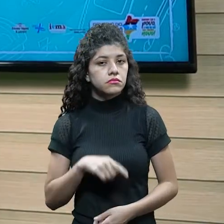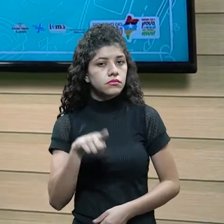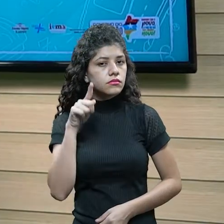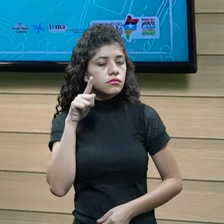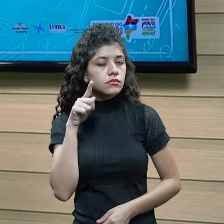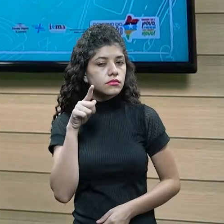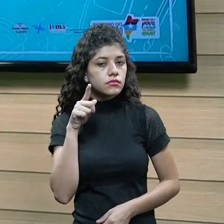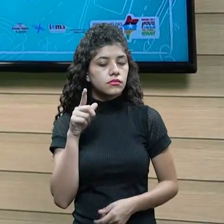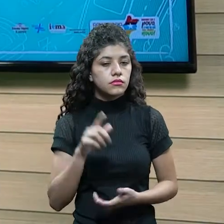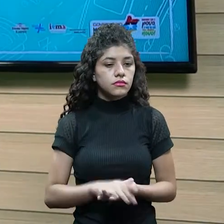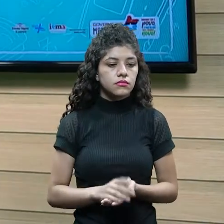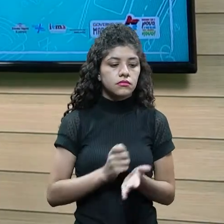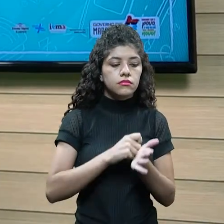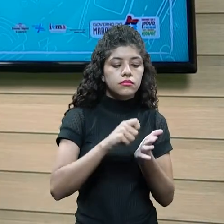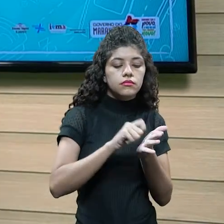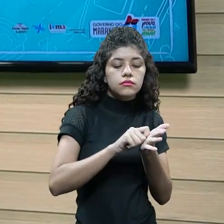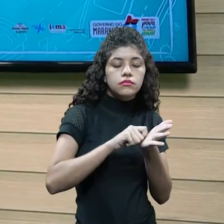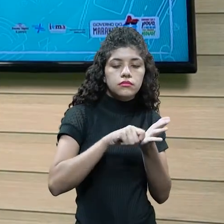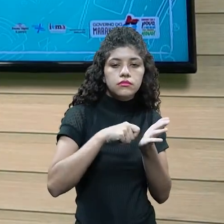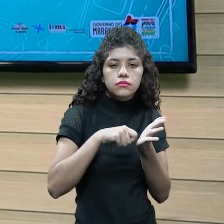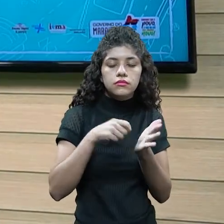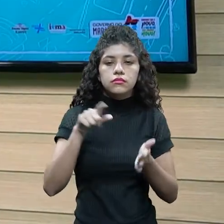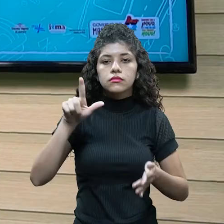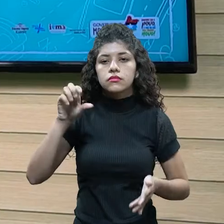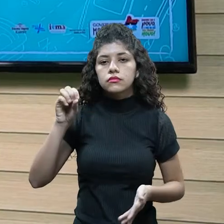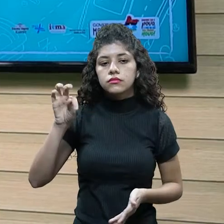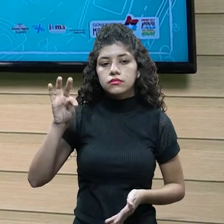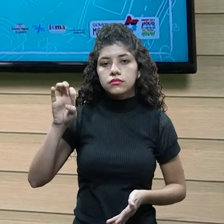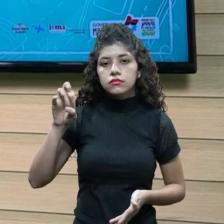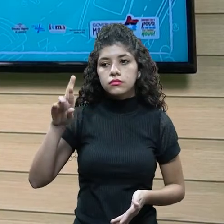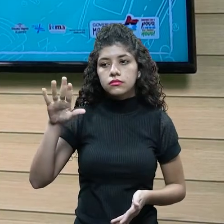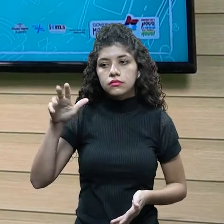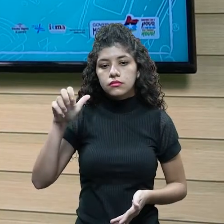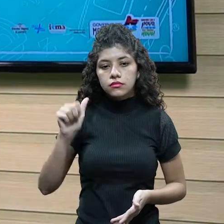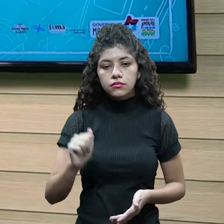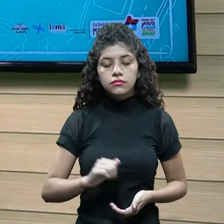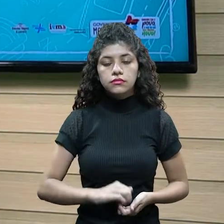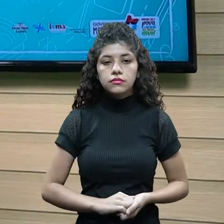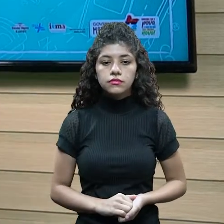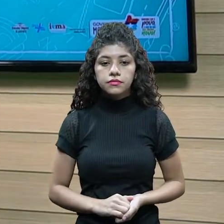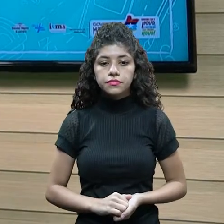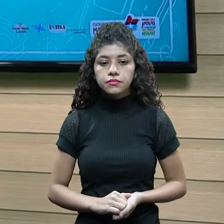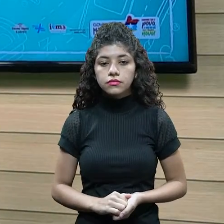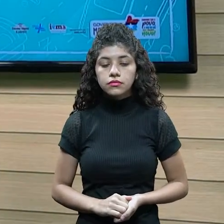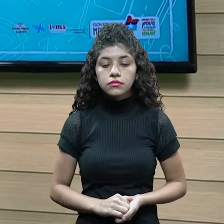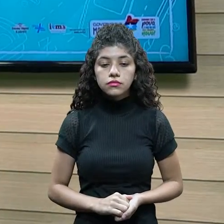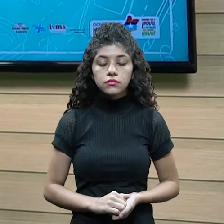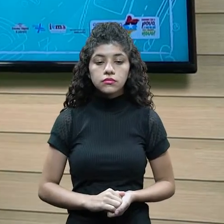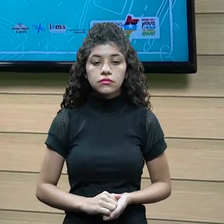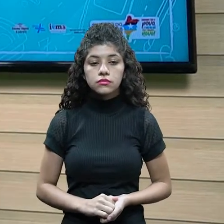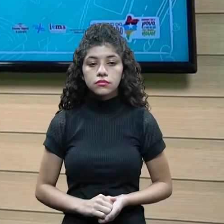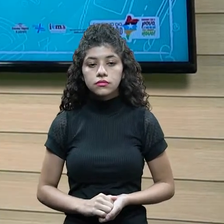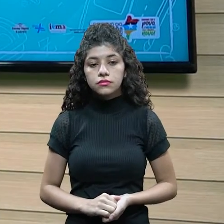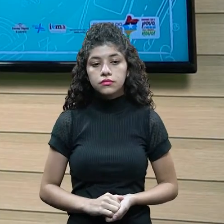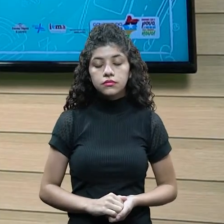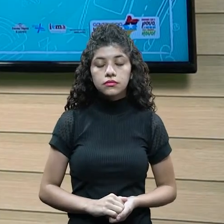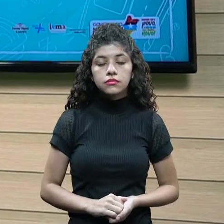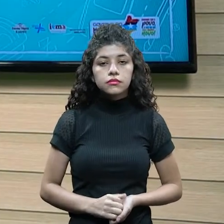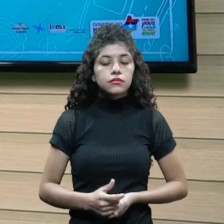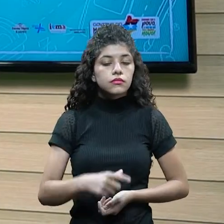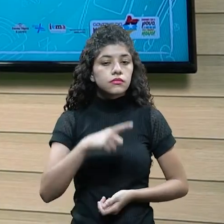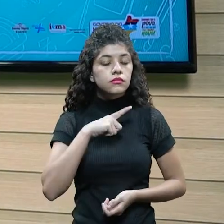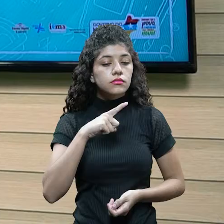hein? Agora, na questão da loteria, é sorte mesmo, que a probabilidade ela é muito pequena. Mas vamos lá,